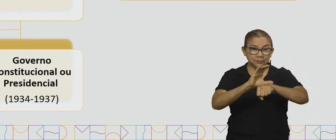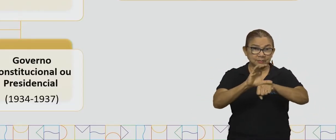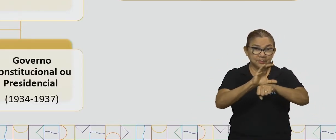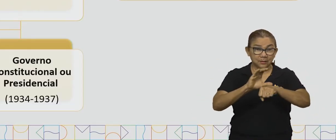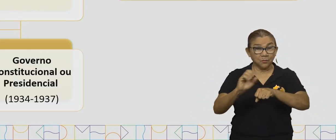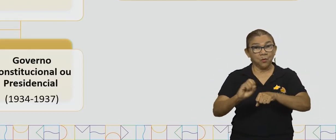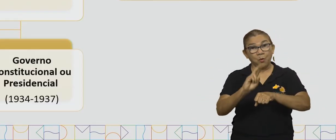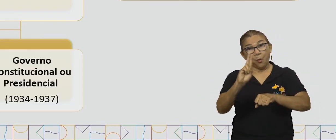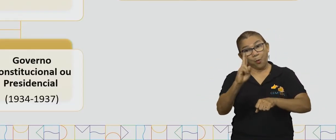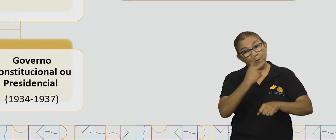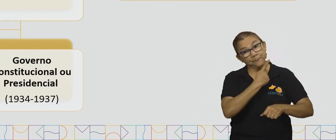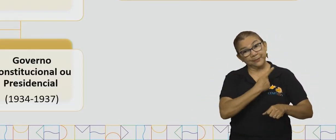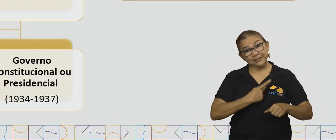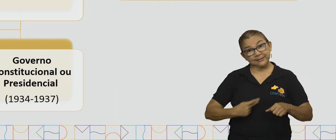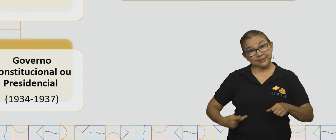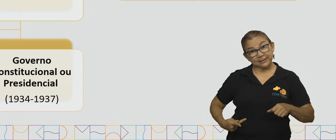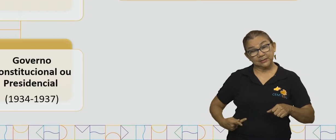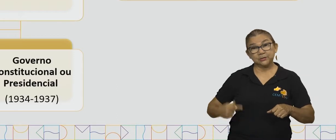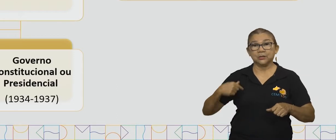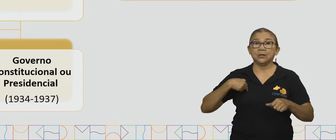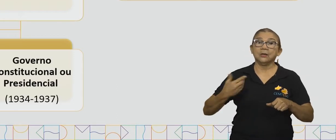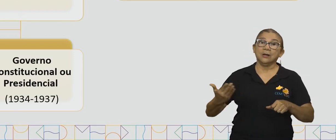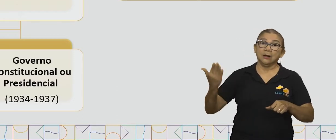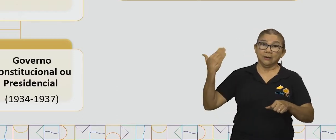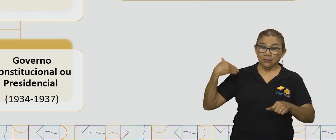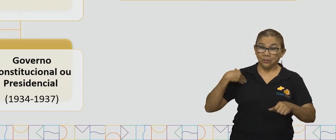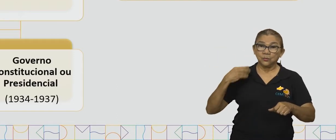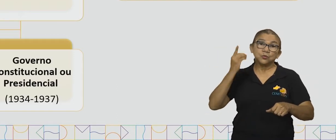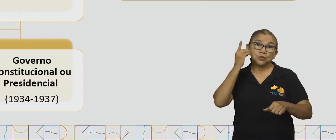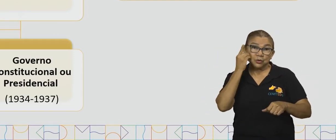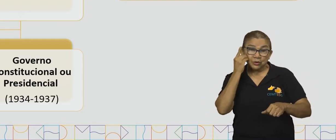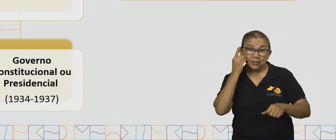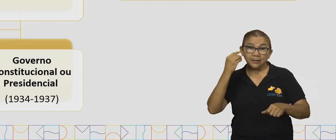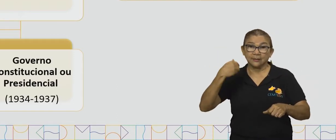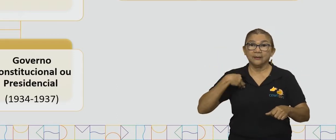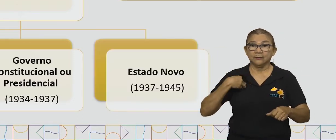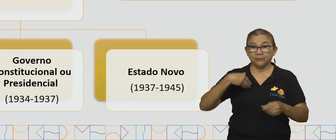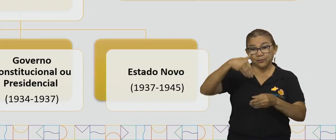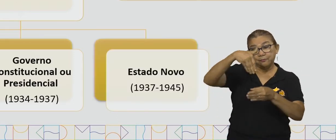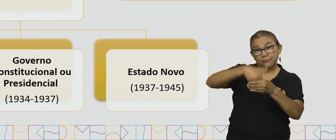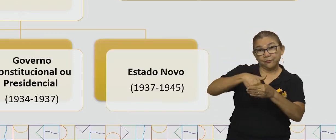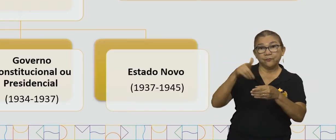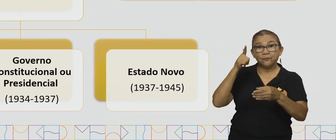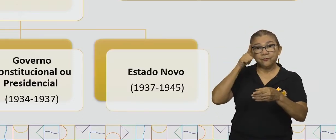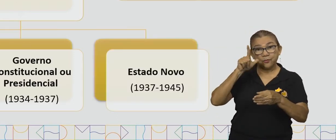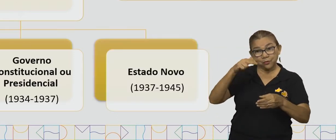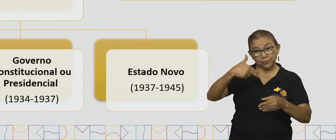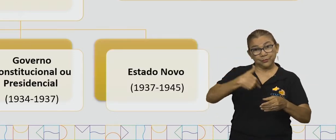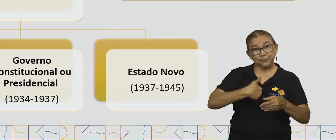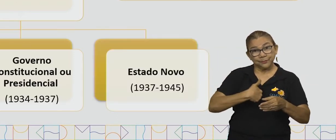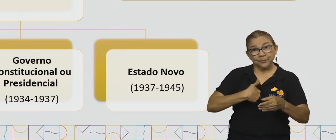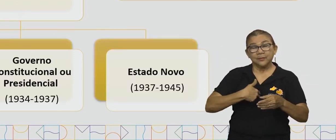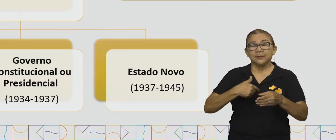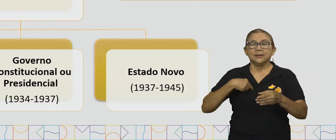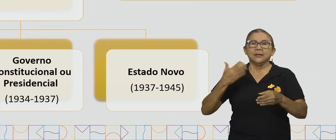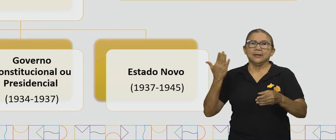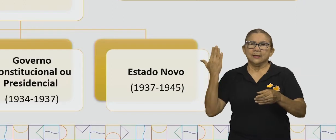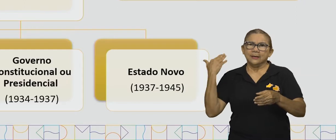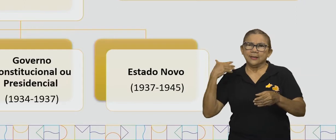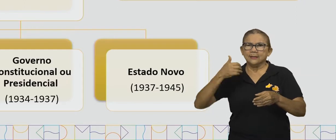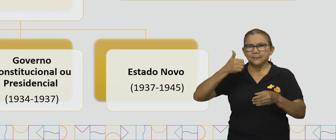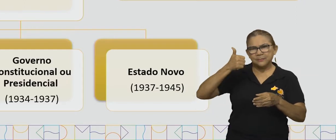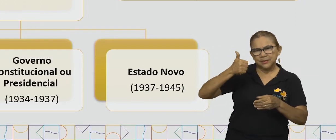presidencial, onde Vargas foi eleito por voto entre 34 e 37, e o Estado Novo, de